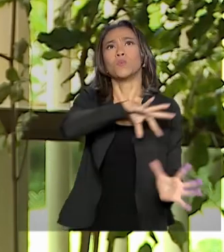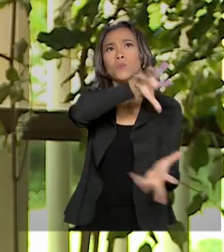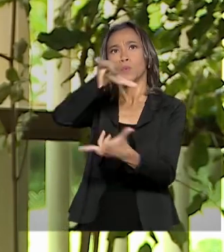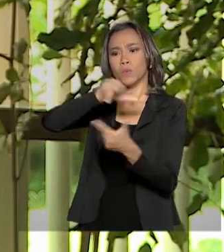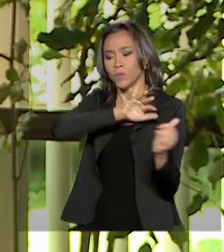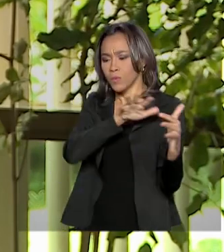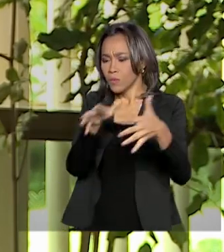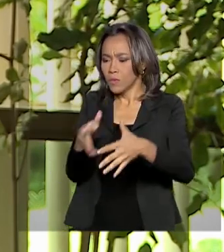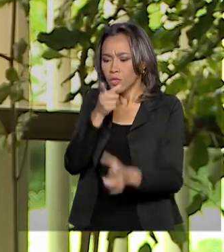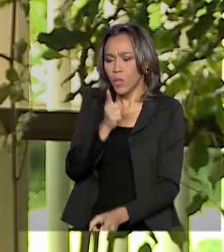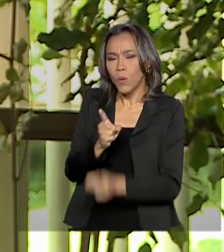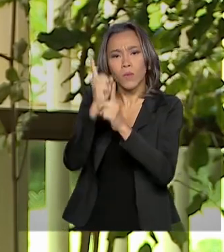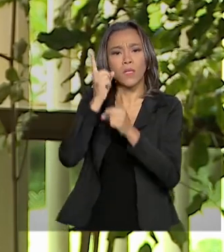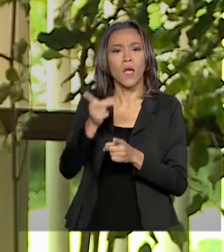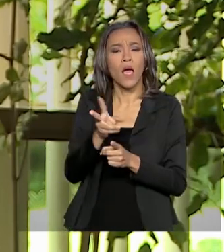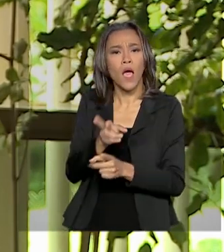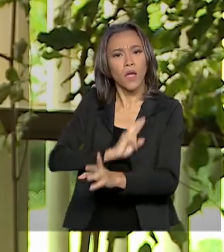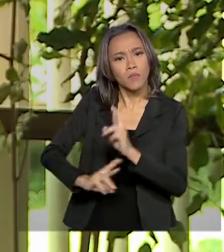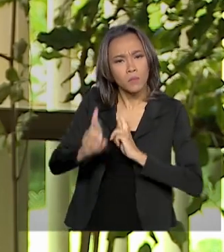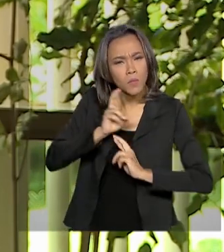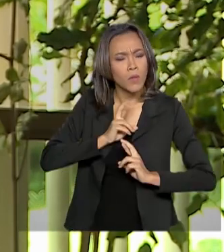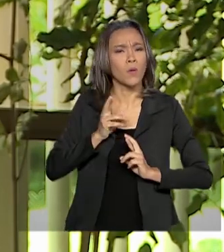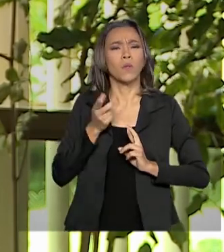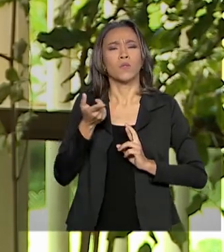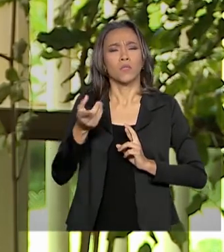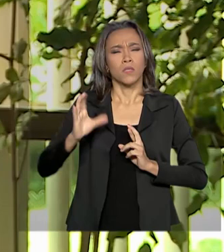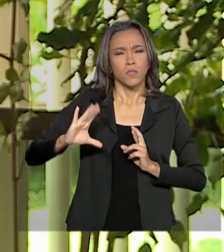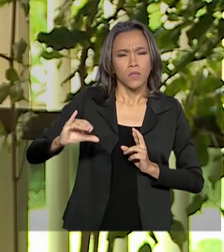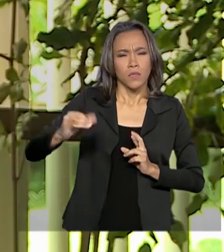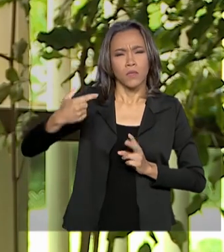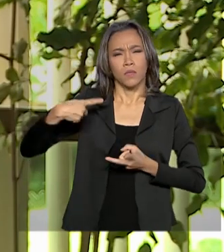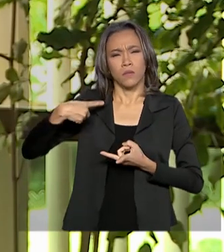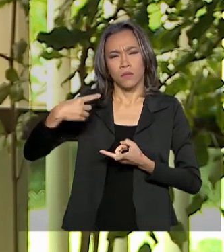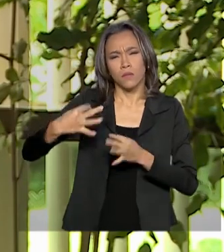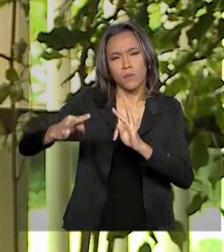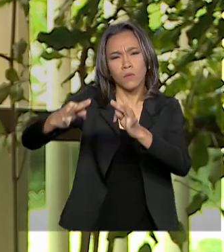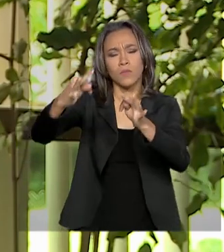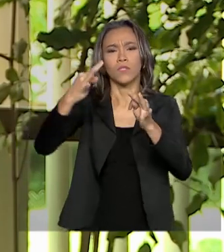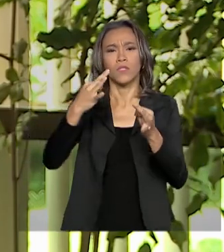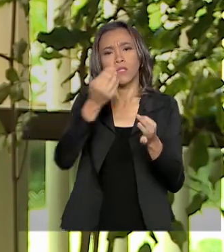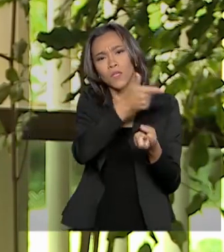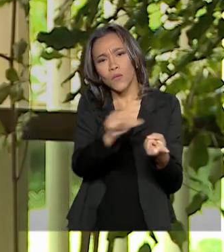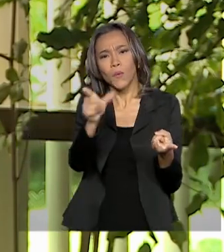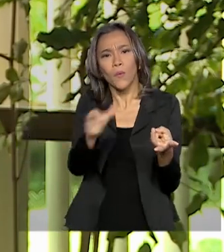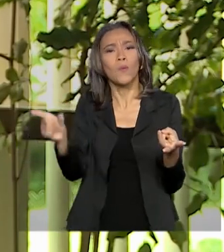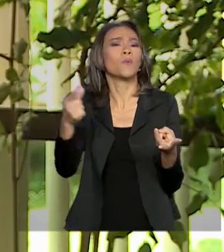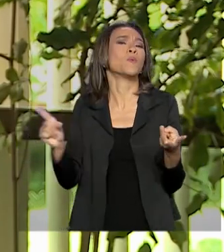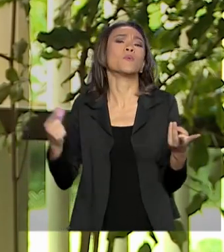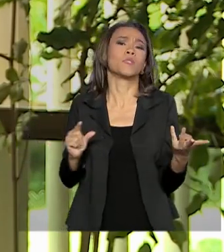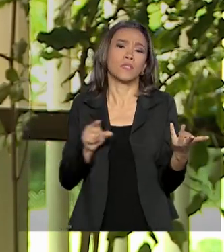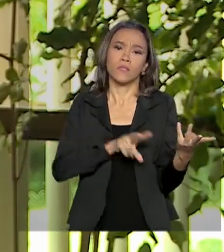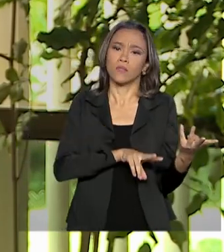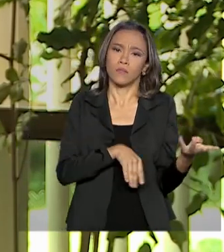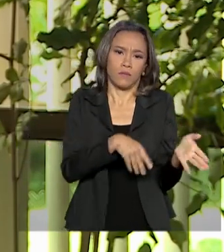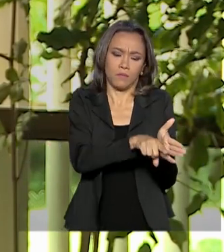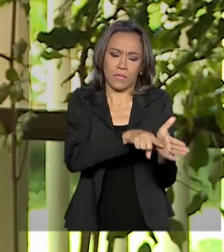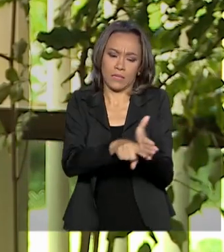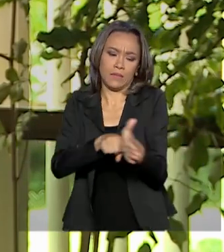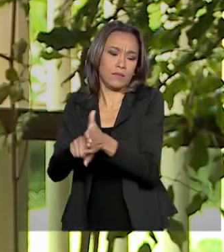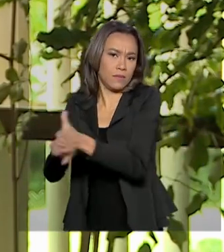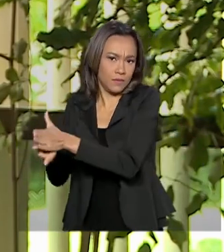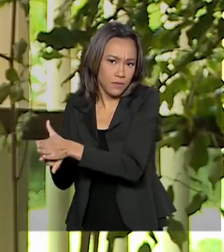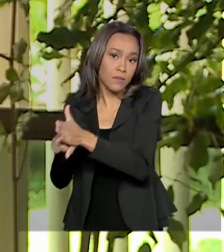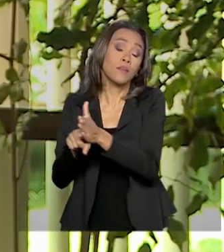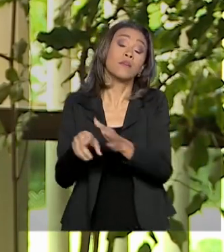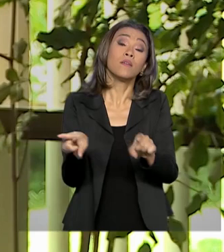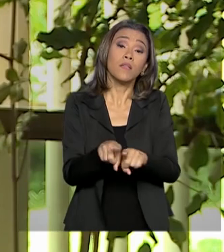buscar respostas e buscar avanços no conhecimento e tecnologia e de outras áreas que são pesquisadas lá. E, ao mesmo